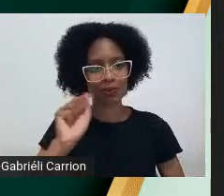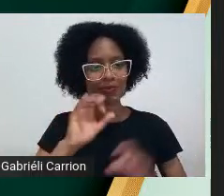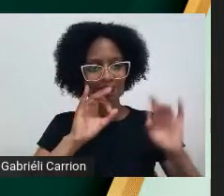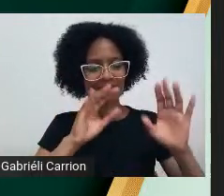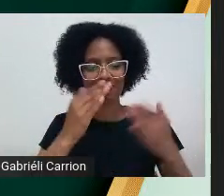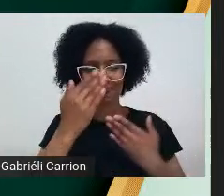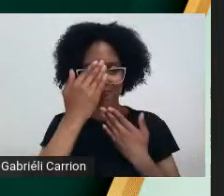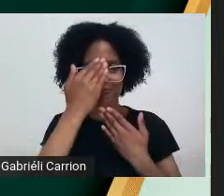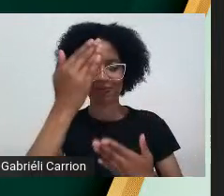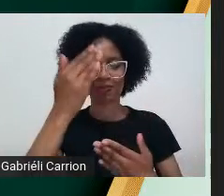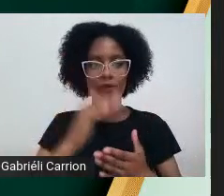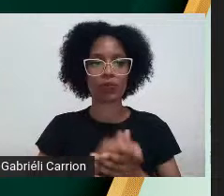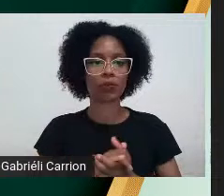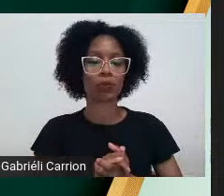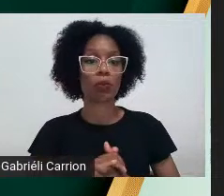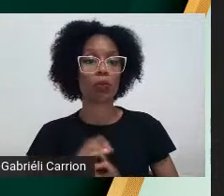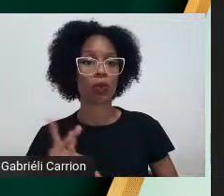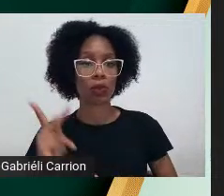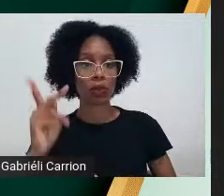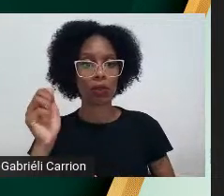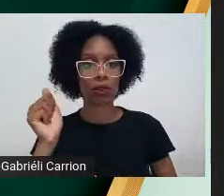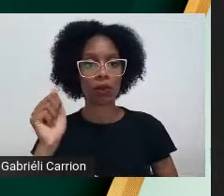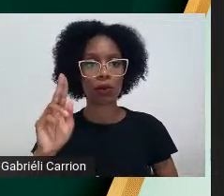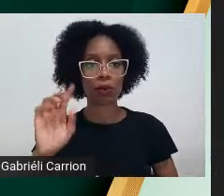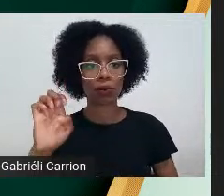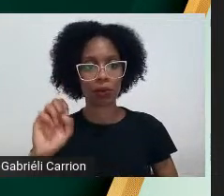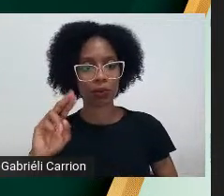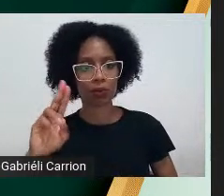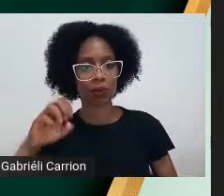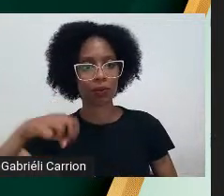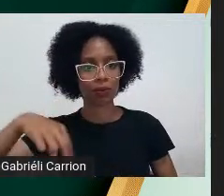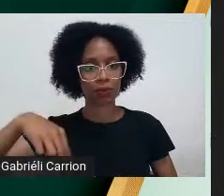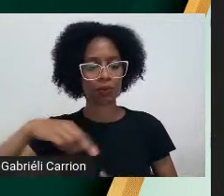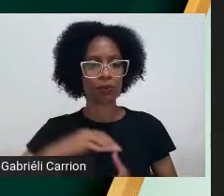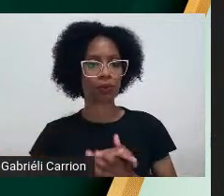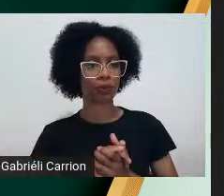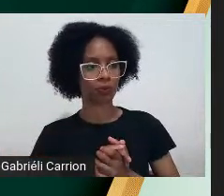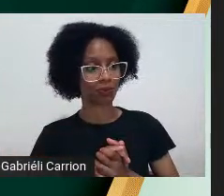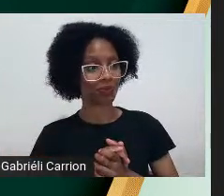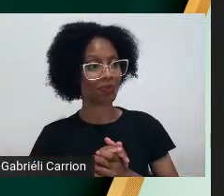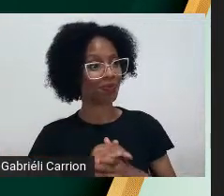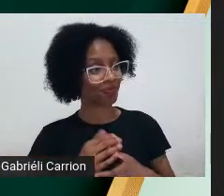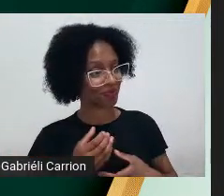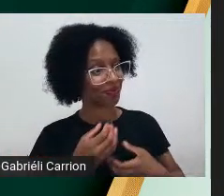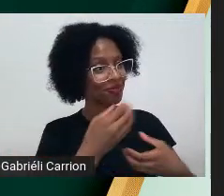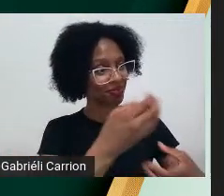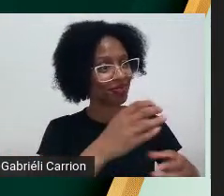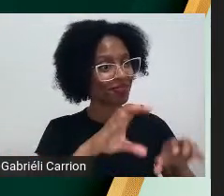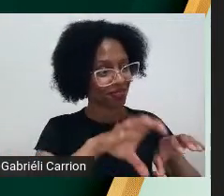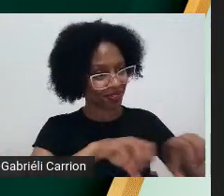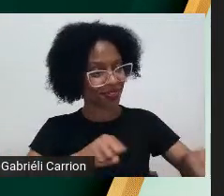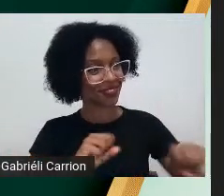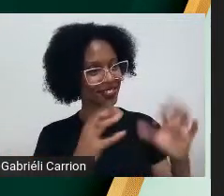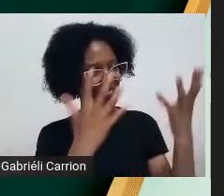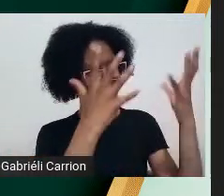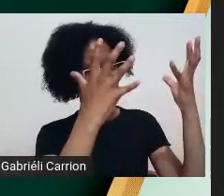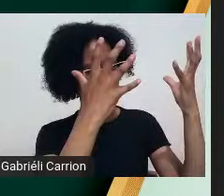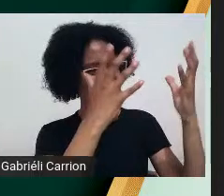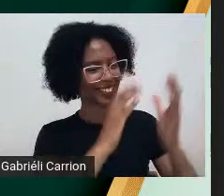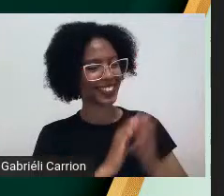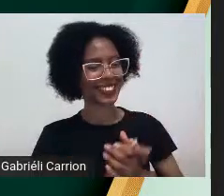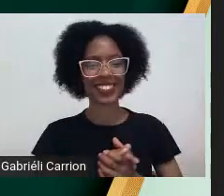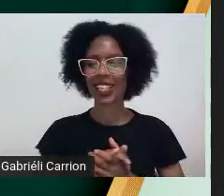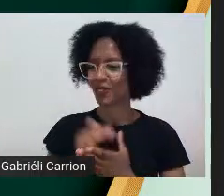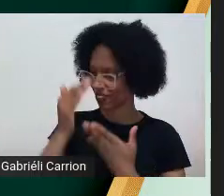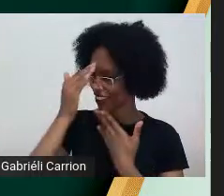Cauê Felipe Xavier. Cauê Felipe Xavier, confira-te o grau. Parabéns.